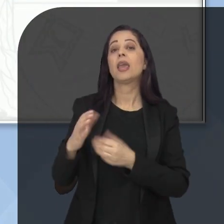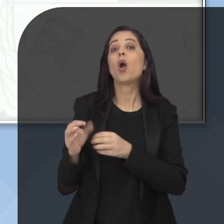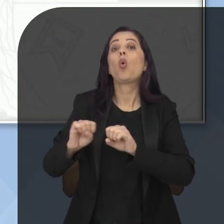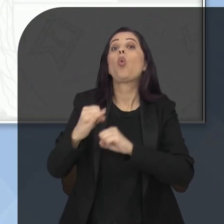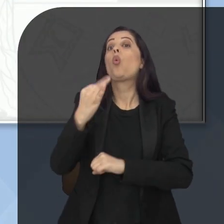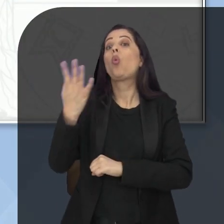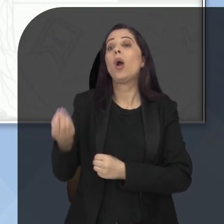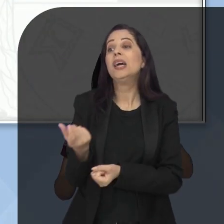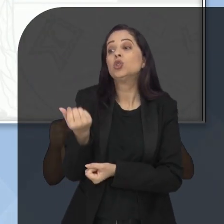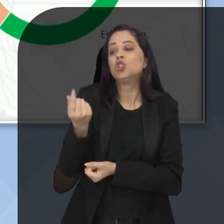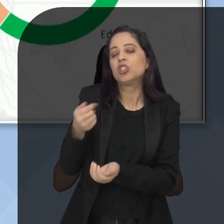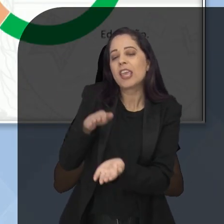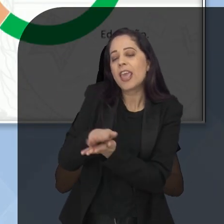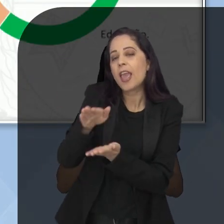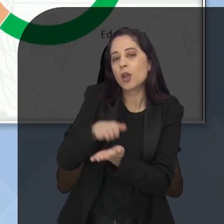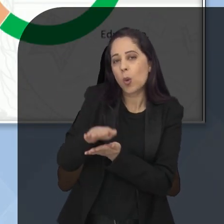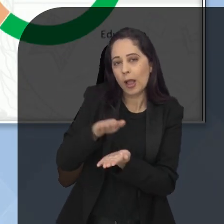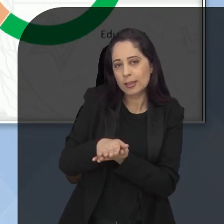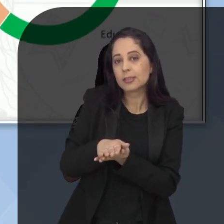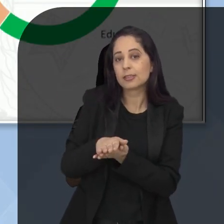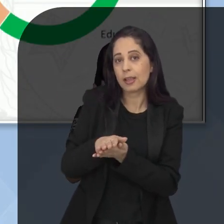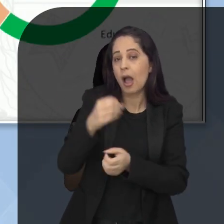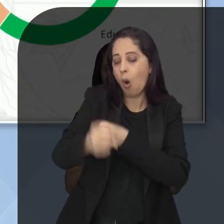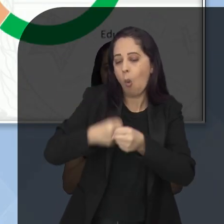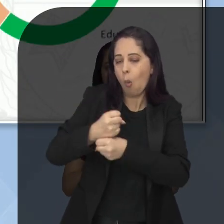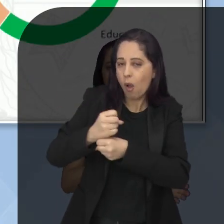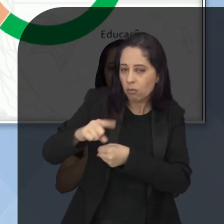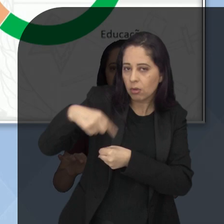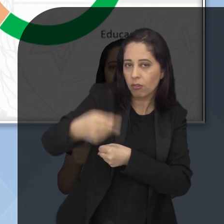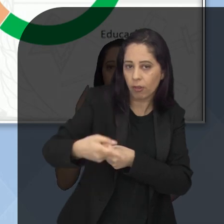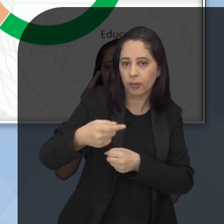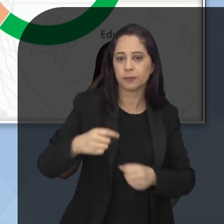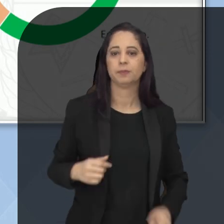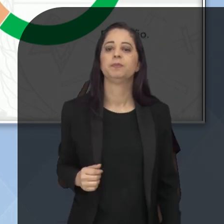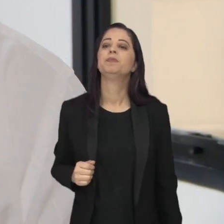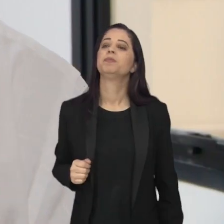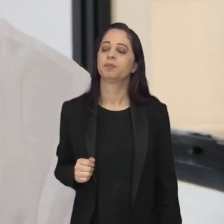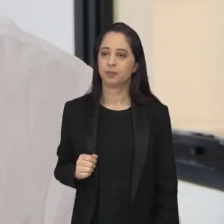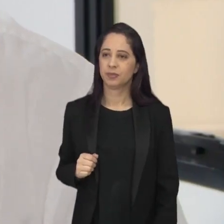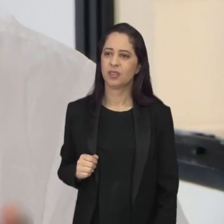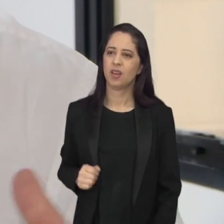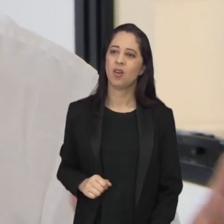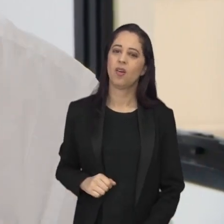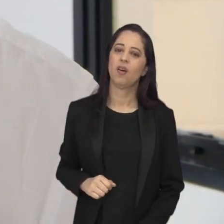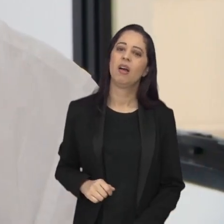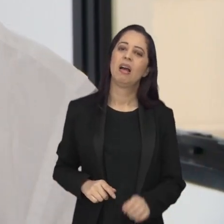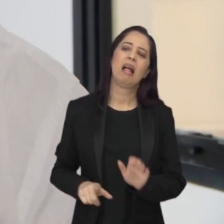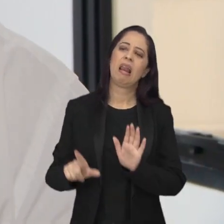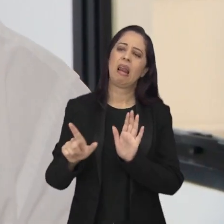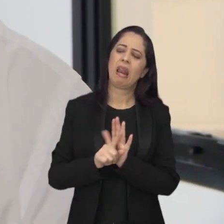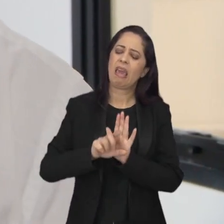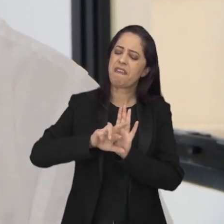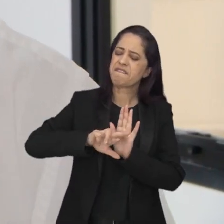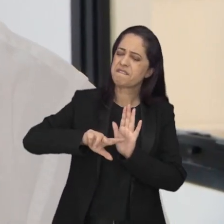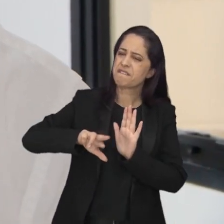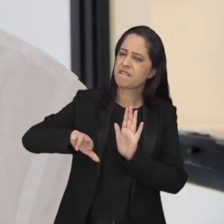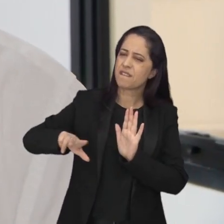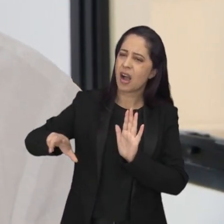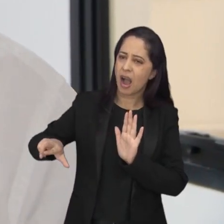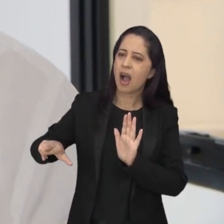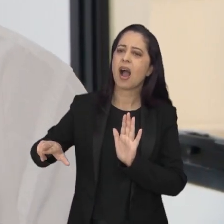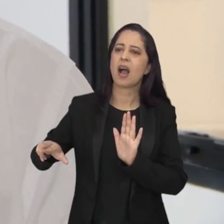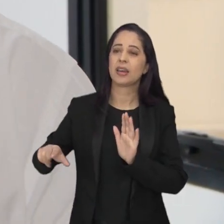para o próximo ano e como o Poder Executivo vai gastar esse recurso. Bom, entre várias leis que tratam